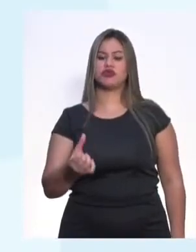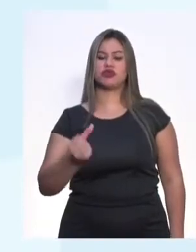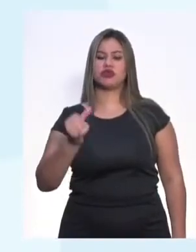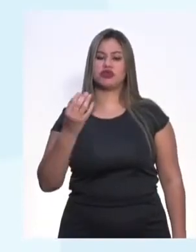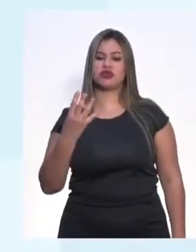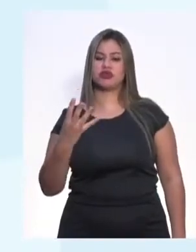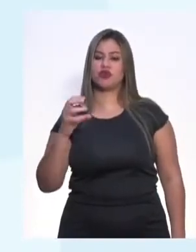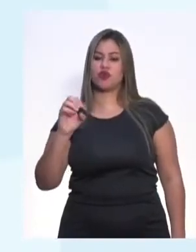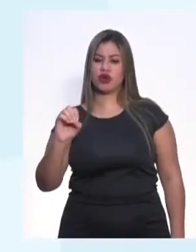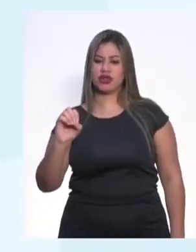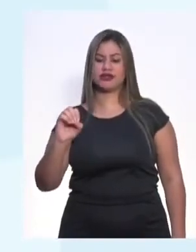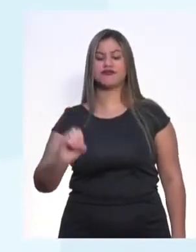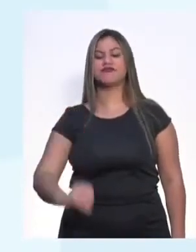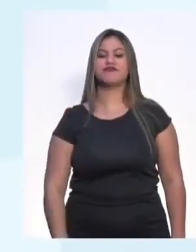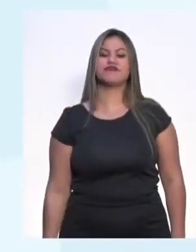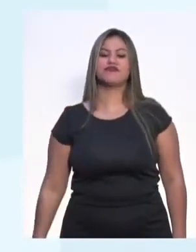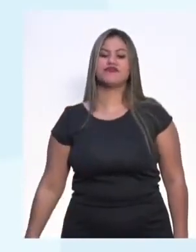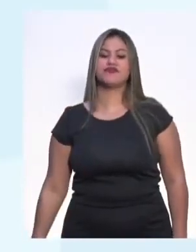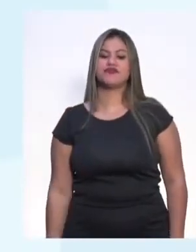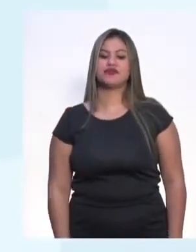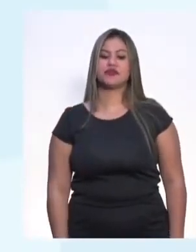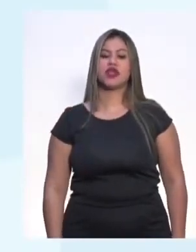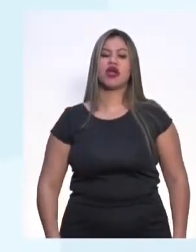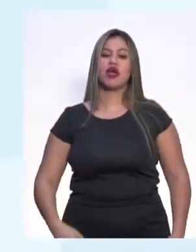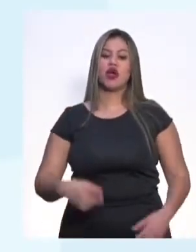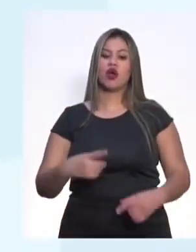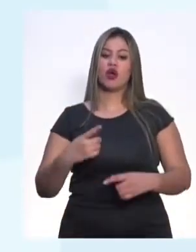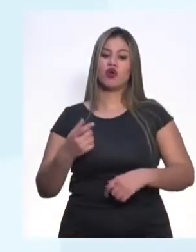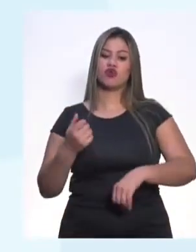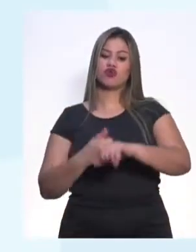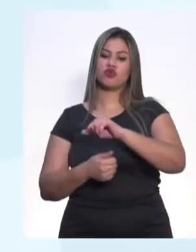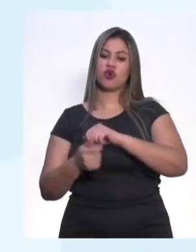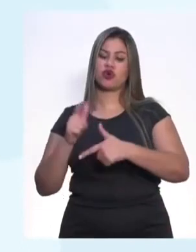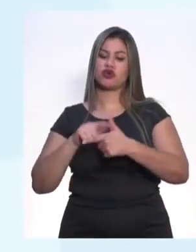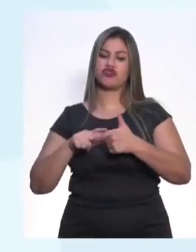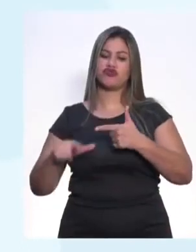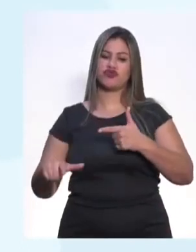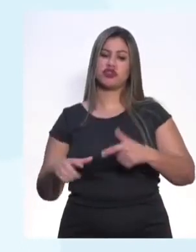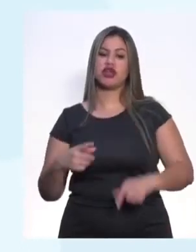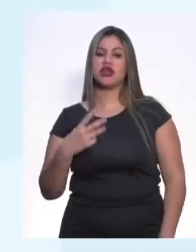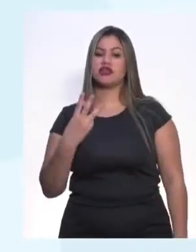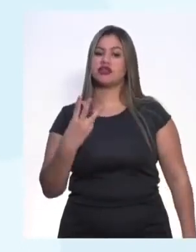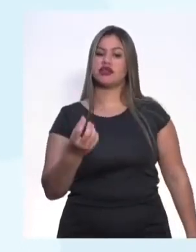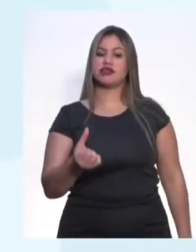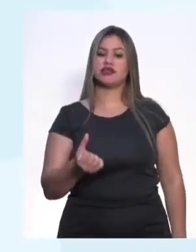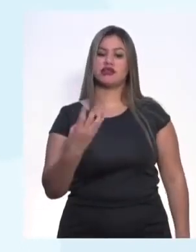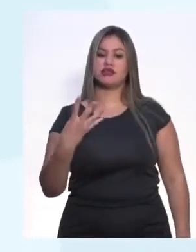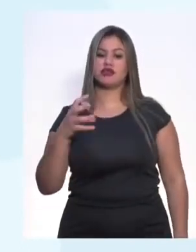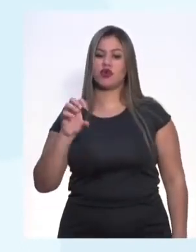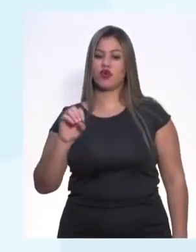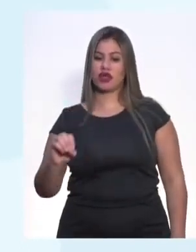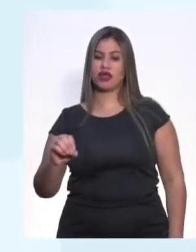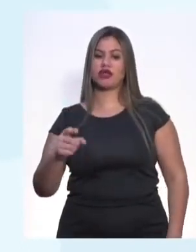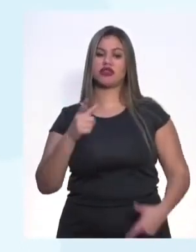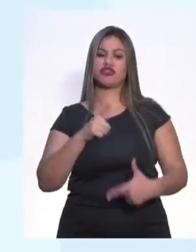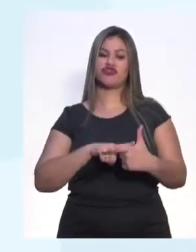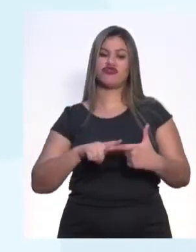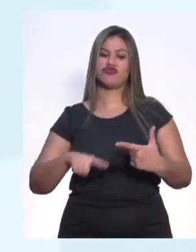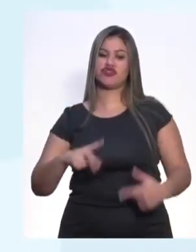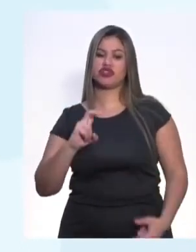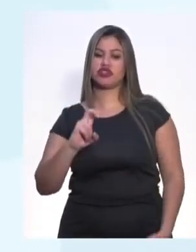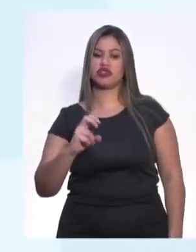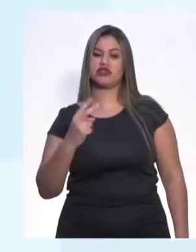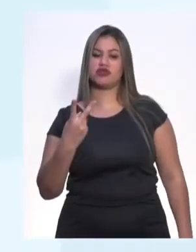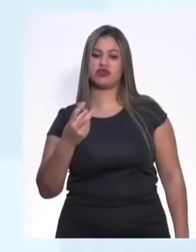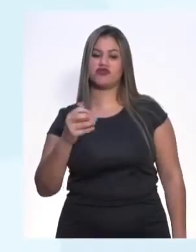Deu 3.640. Está multiplicando, vou passar dividindo. Então, aqui na hora de dividir, eu vou